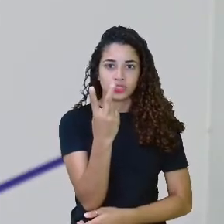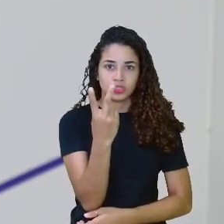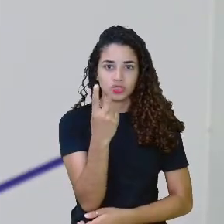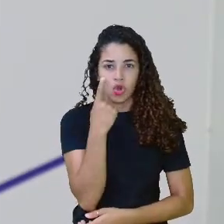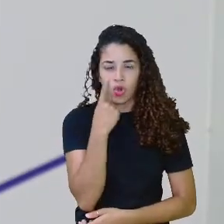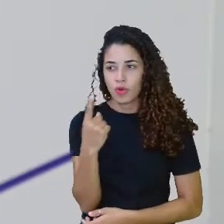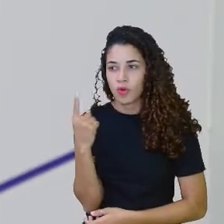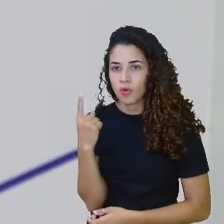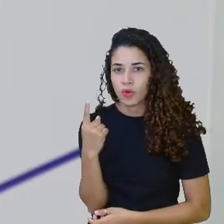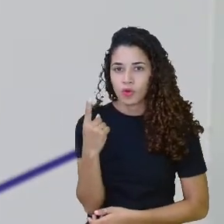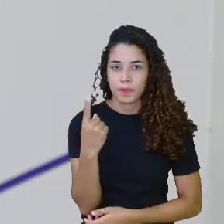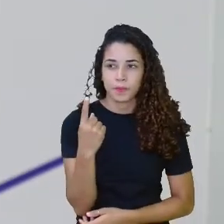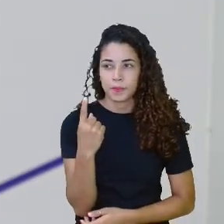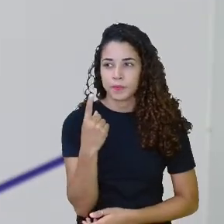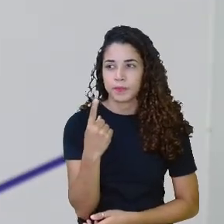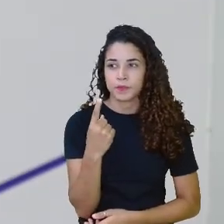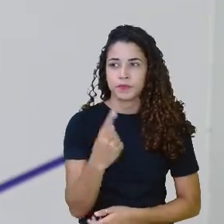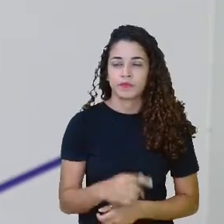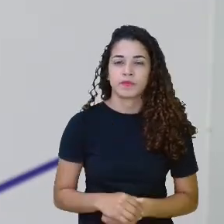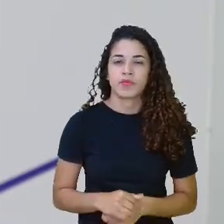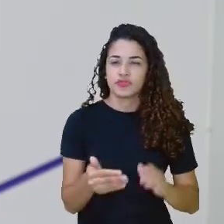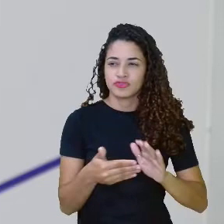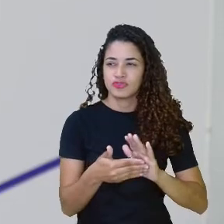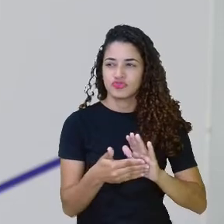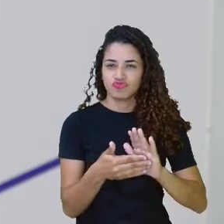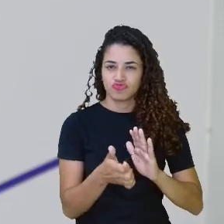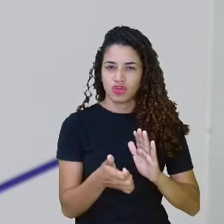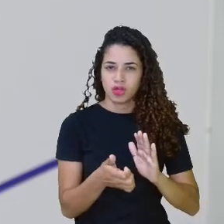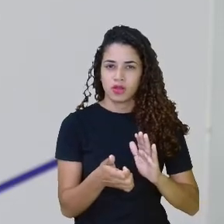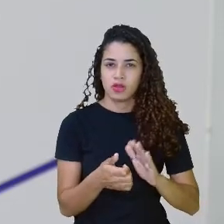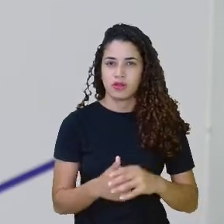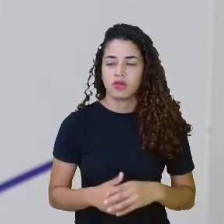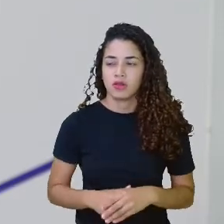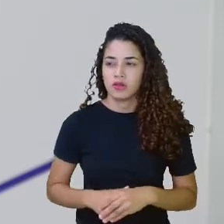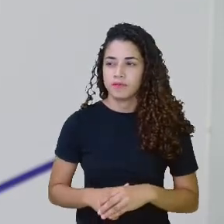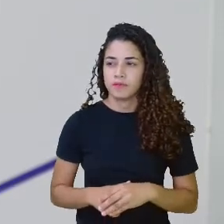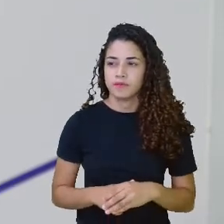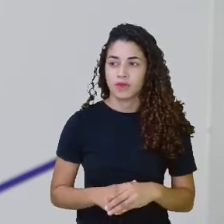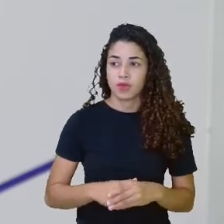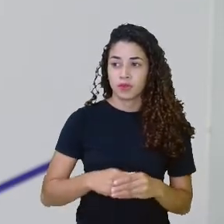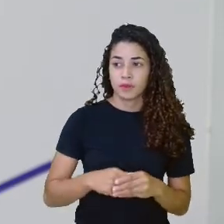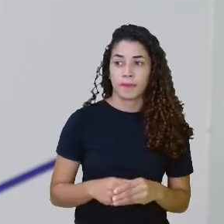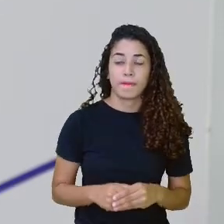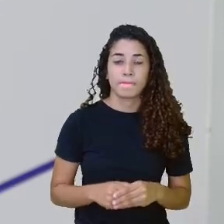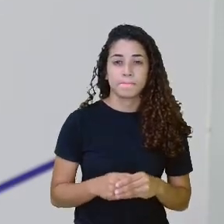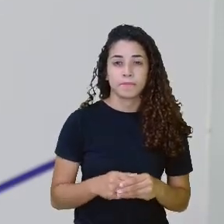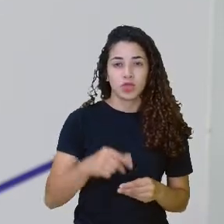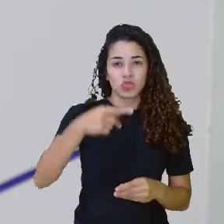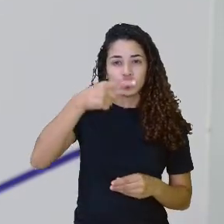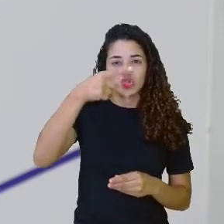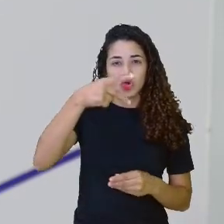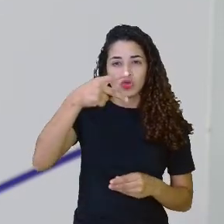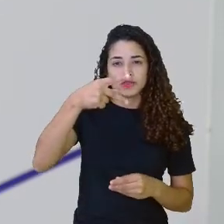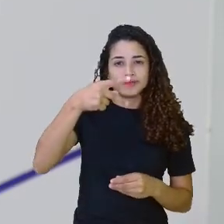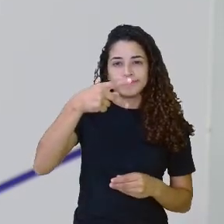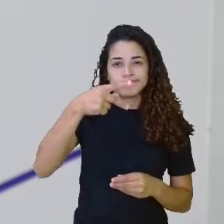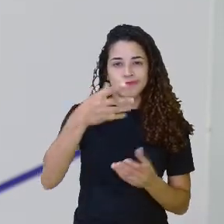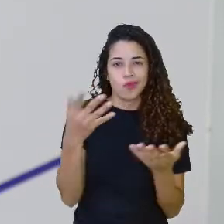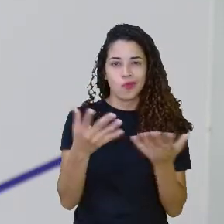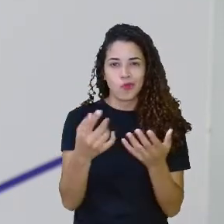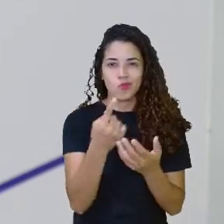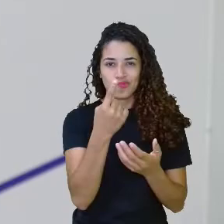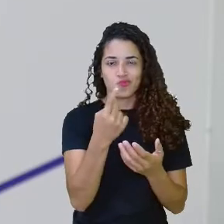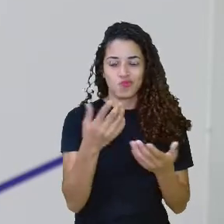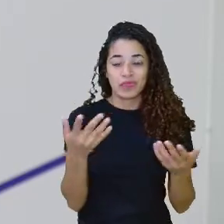mais partes, vocês observam que esses dois pedaços, eles estão do